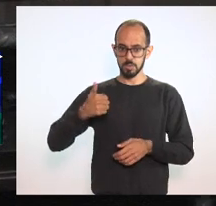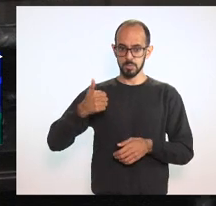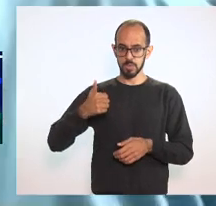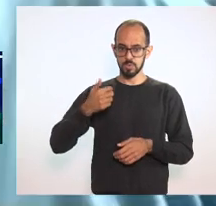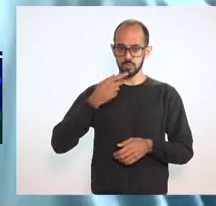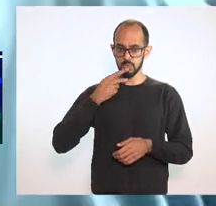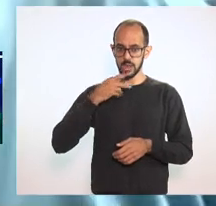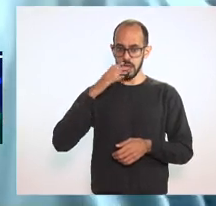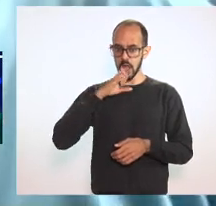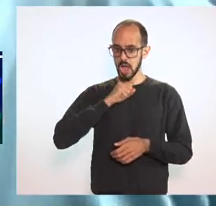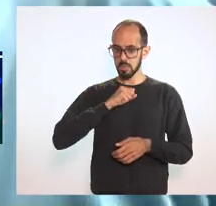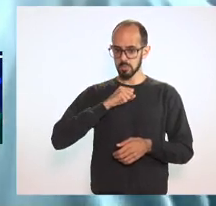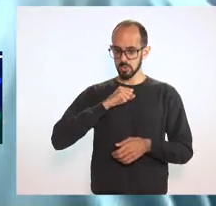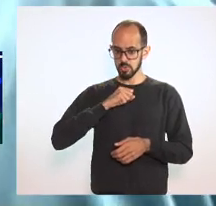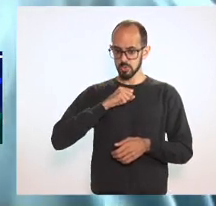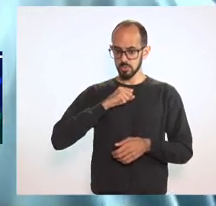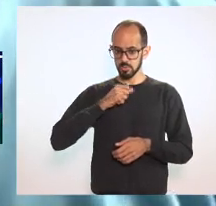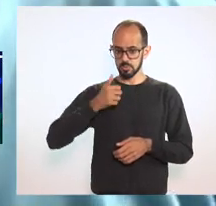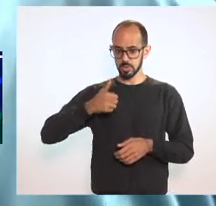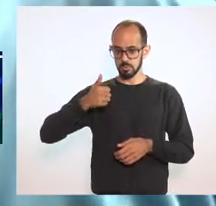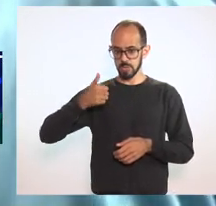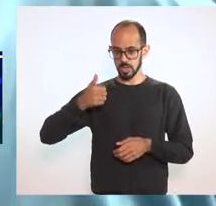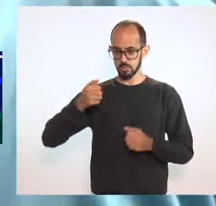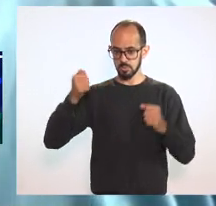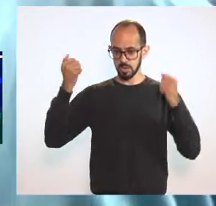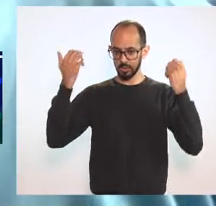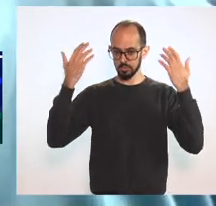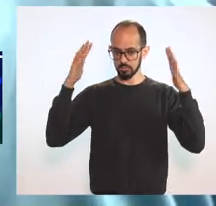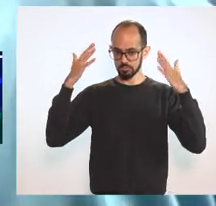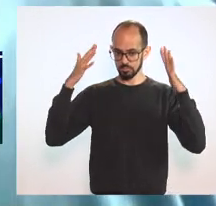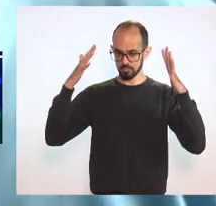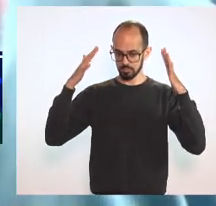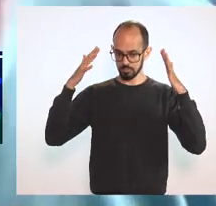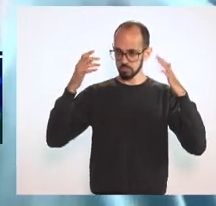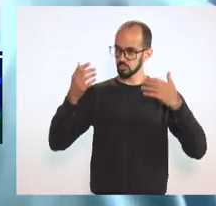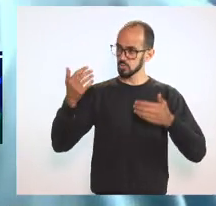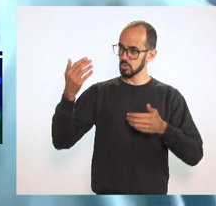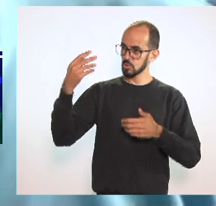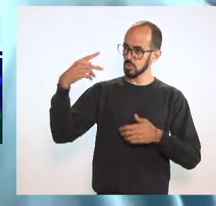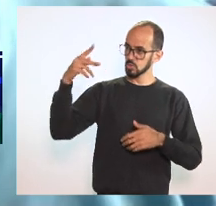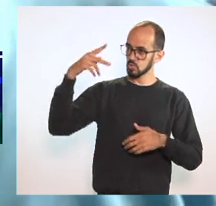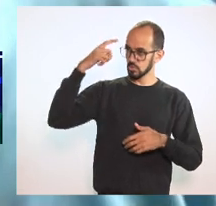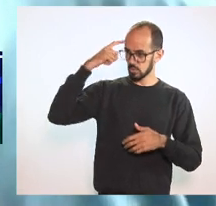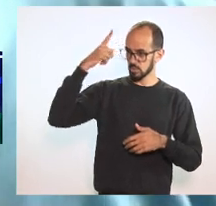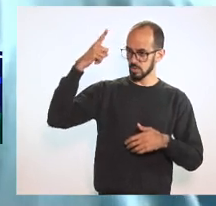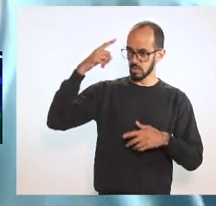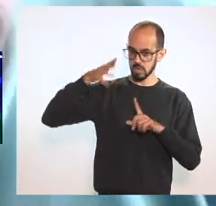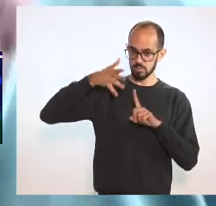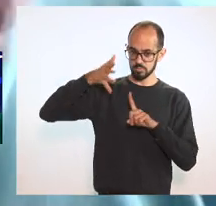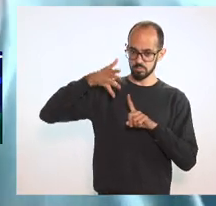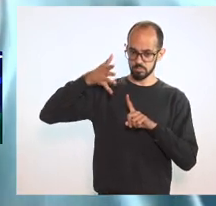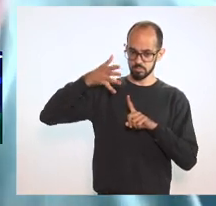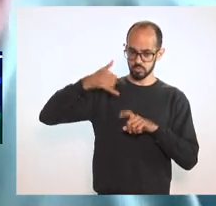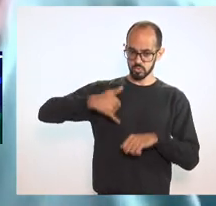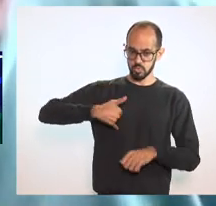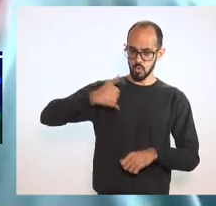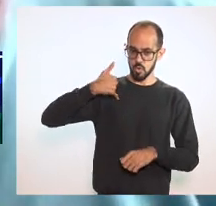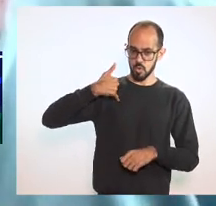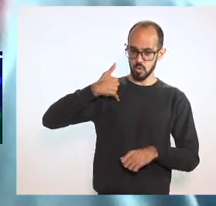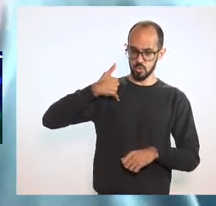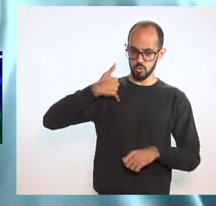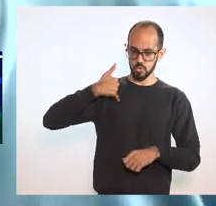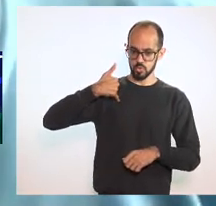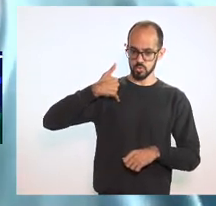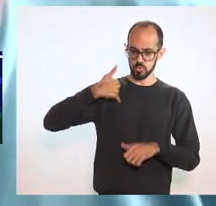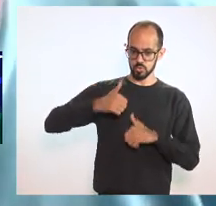breve mesmo primeiro para exaltar o seu raciocínio a clareza do seu raciocínio e orgulho de ser